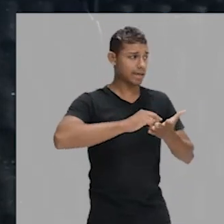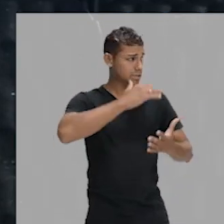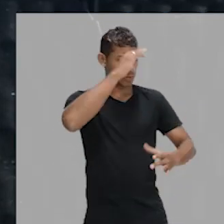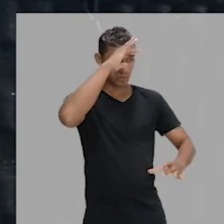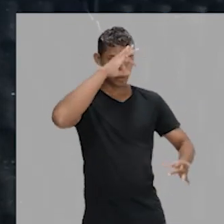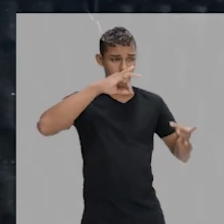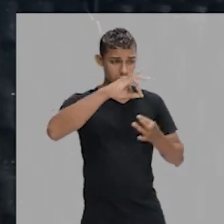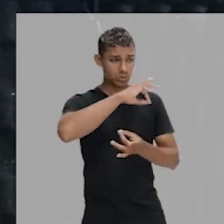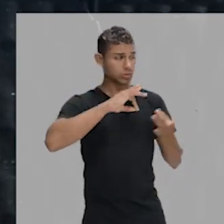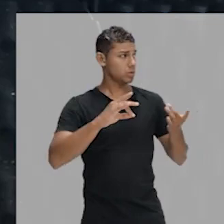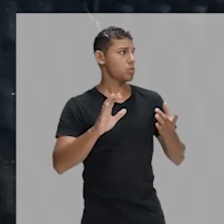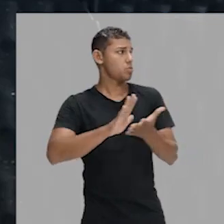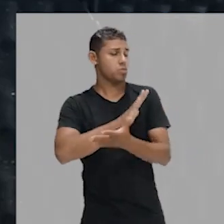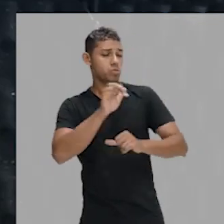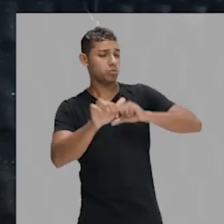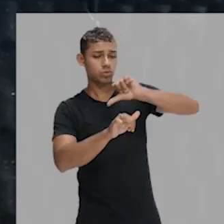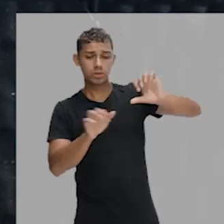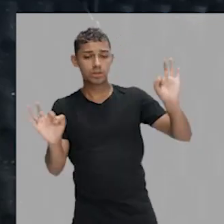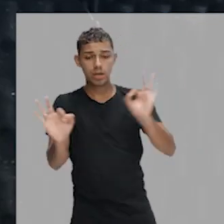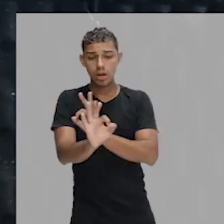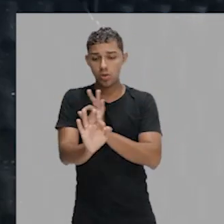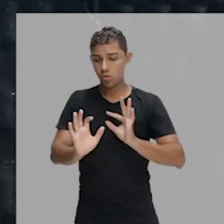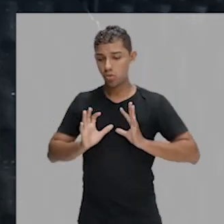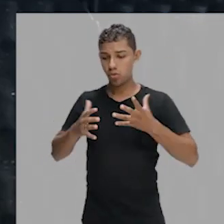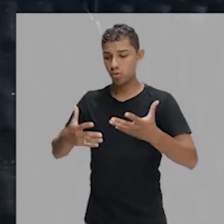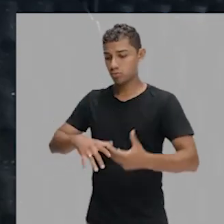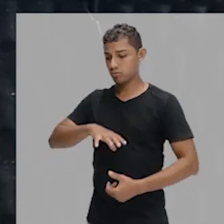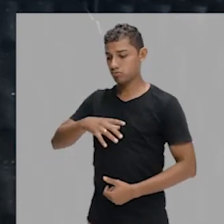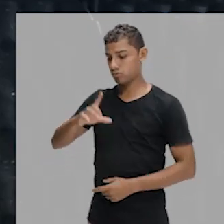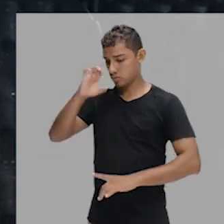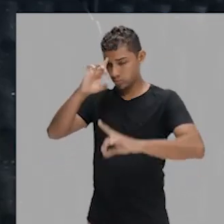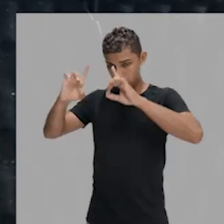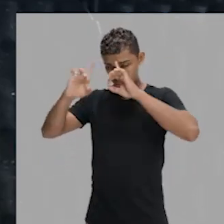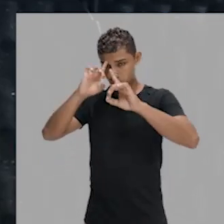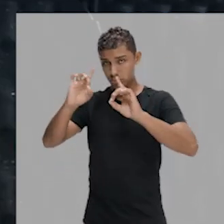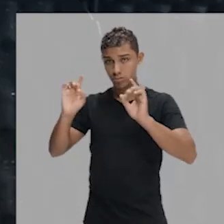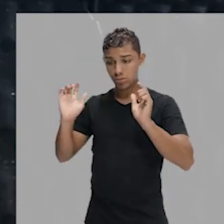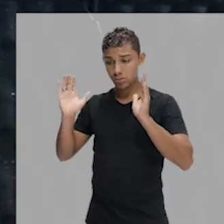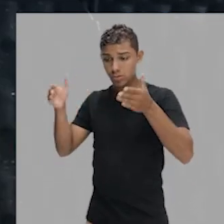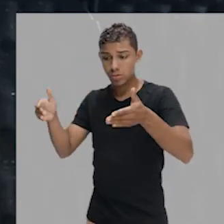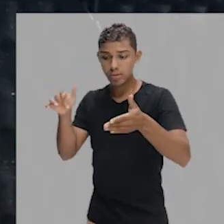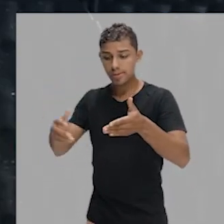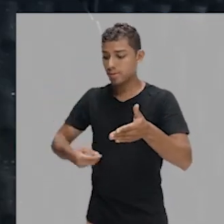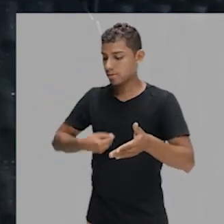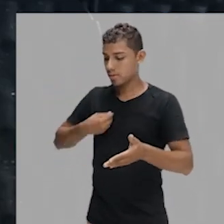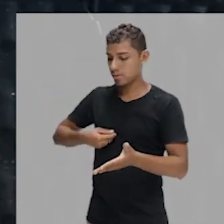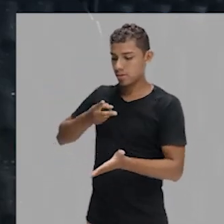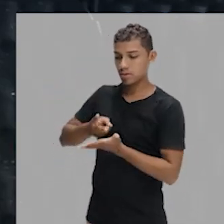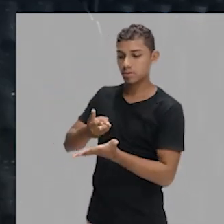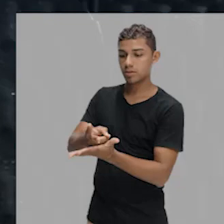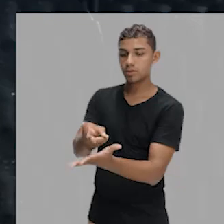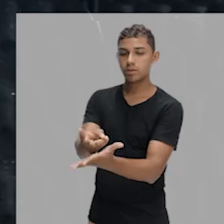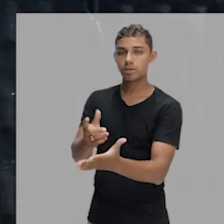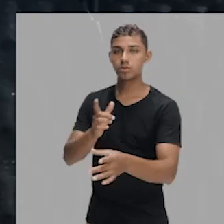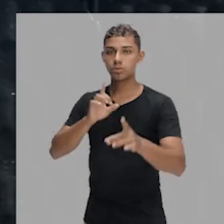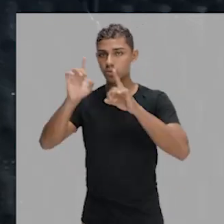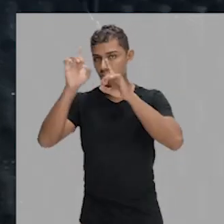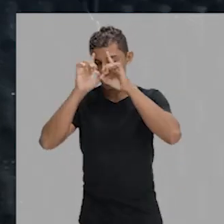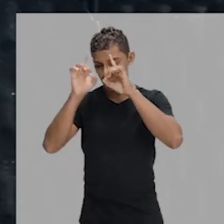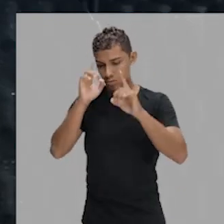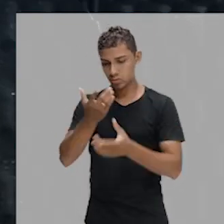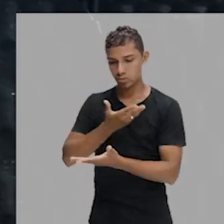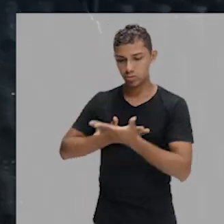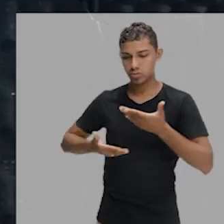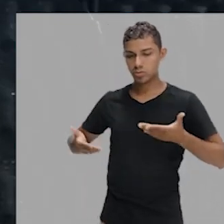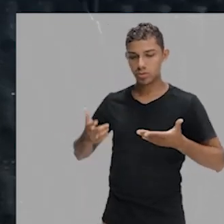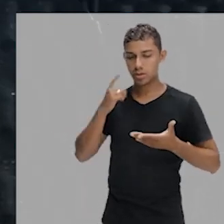de ações que fazem parte do cotidiano, muitas vezes essas ações, elas são permanentes na nossa rotina,